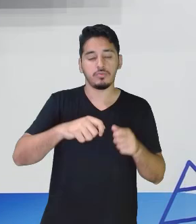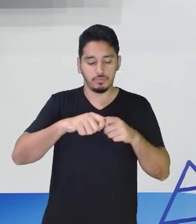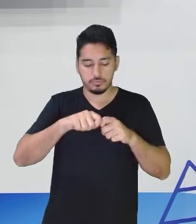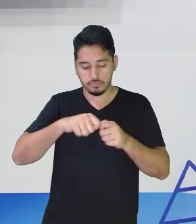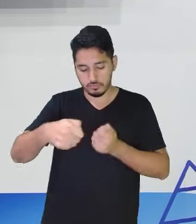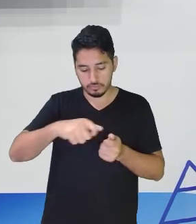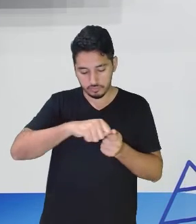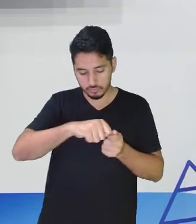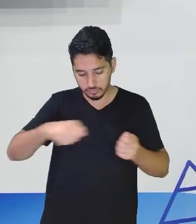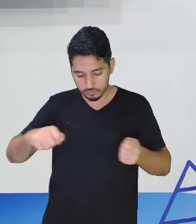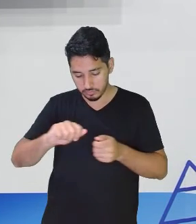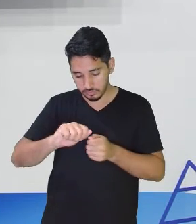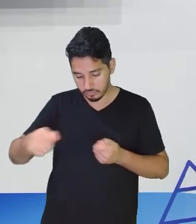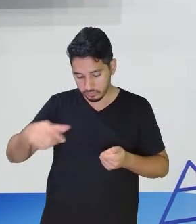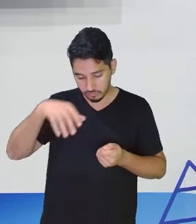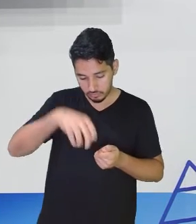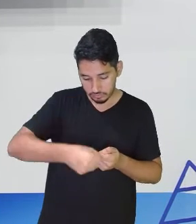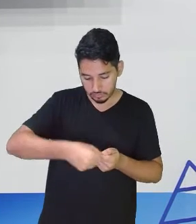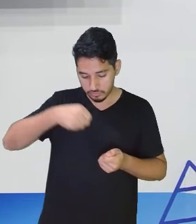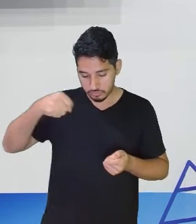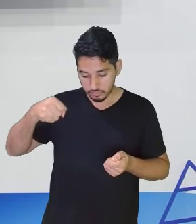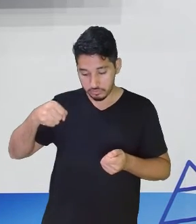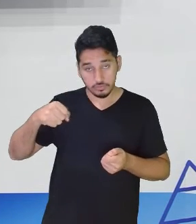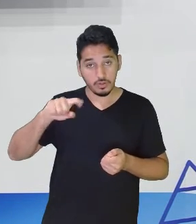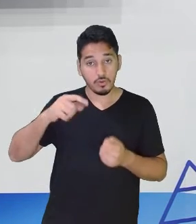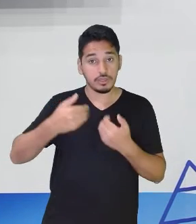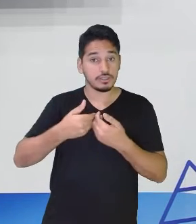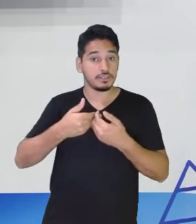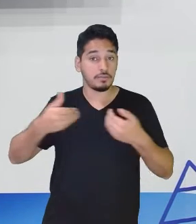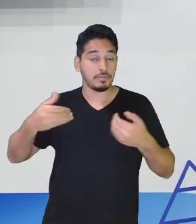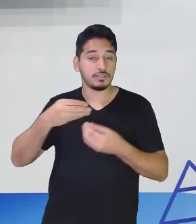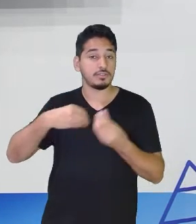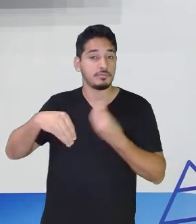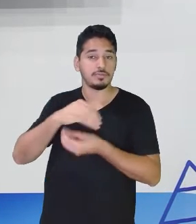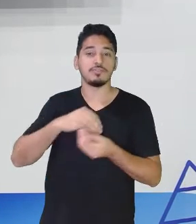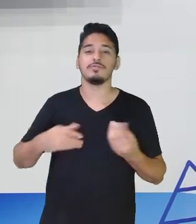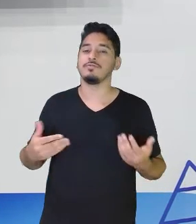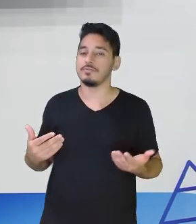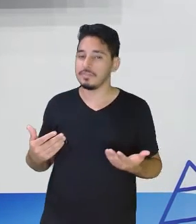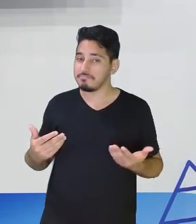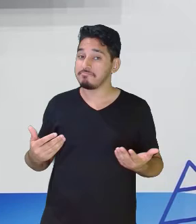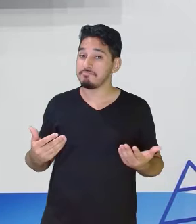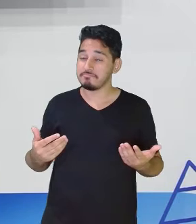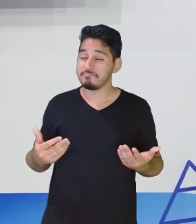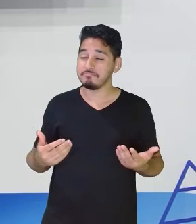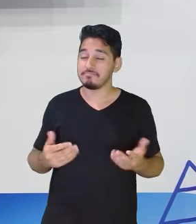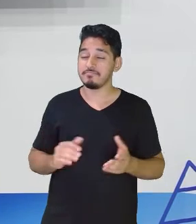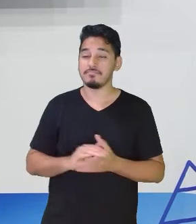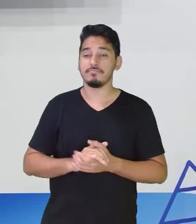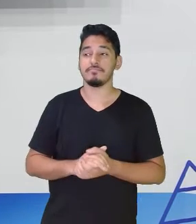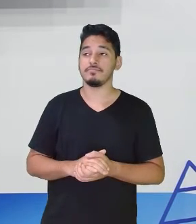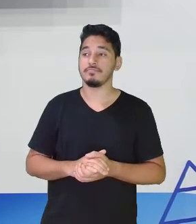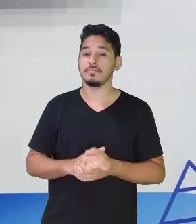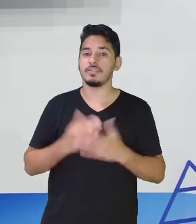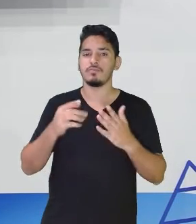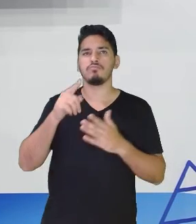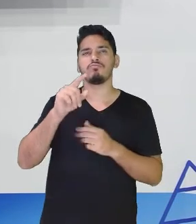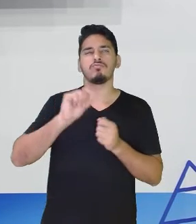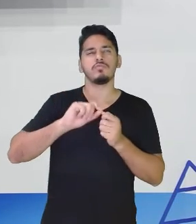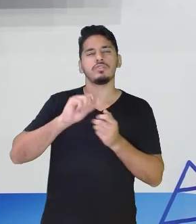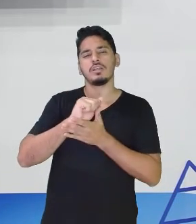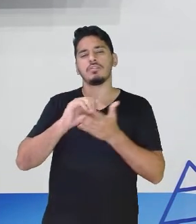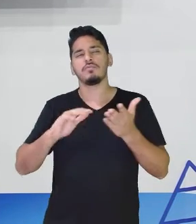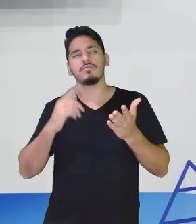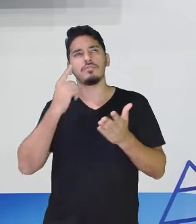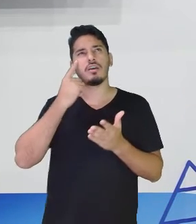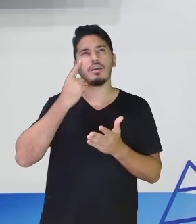de alguma forma a gente está realizando uma separação de mistura. Então, para um pouquinho quando estiverem fazendo essas